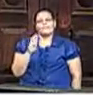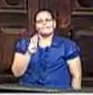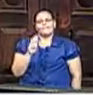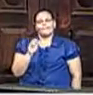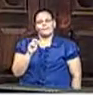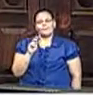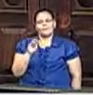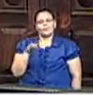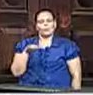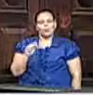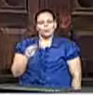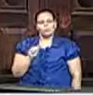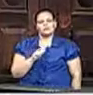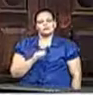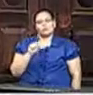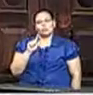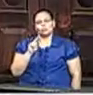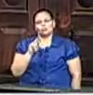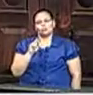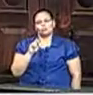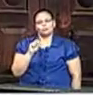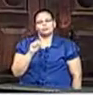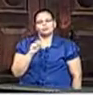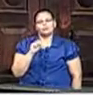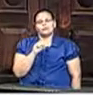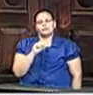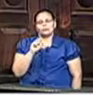Janeiro, além de outros.